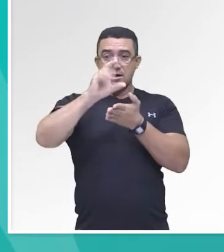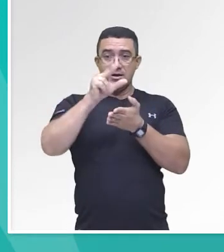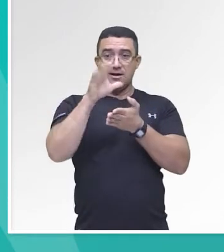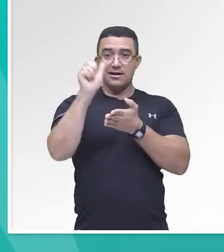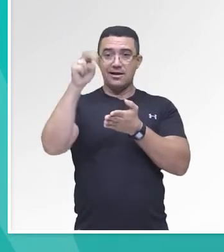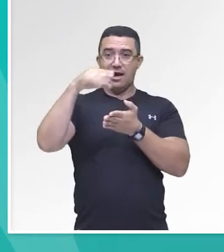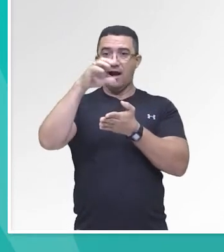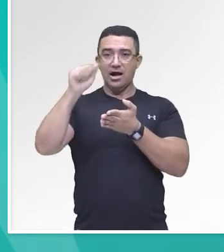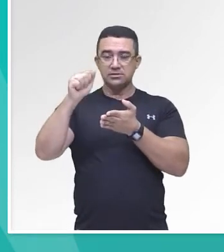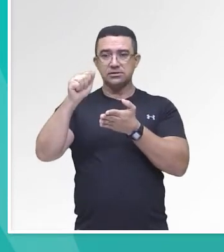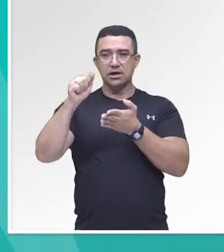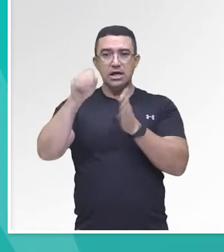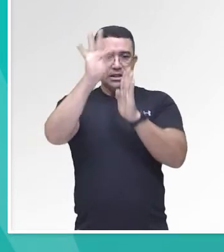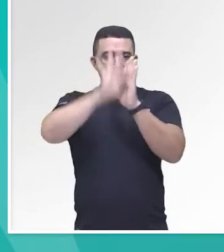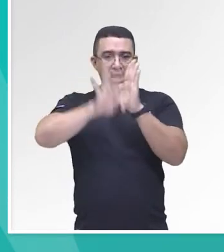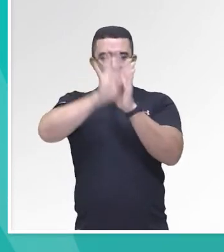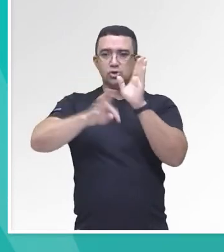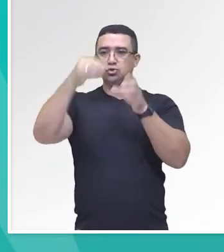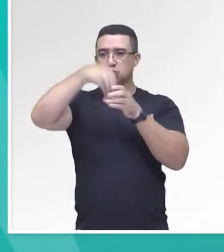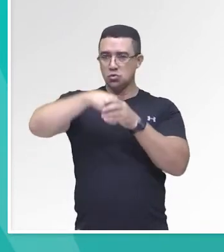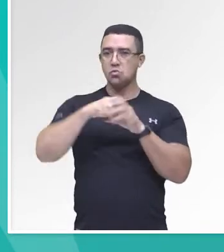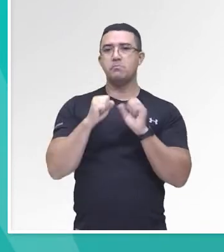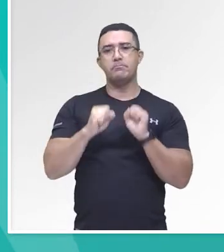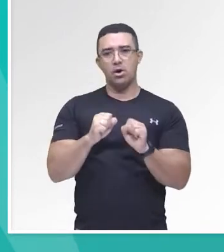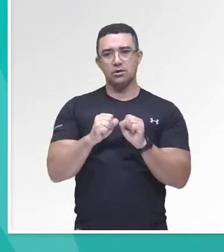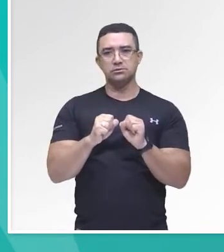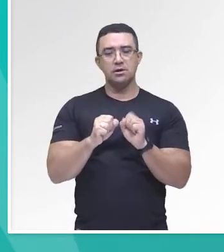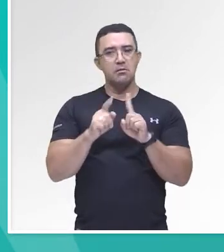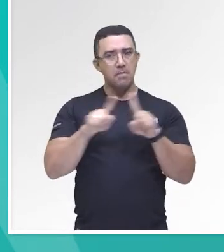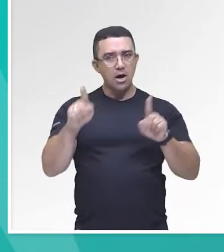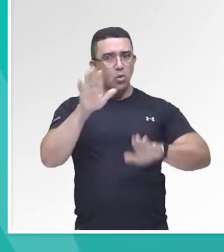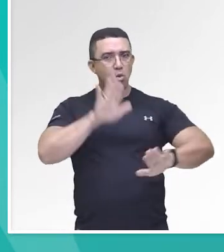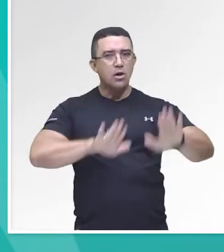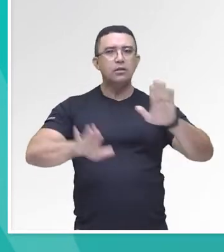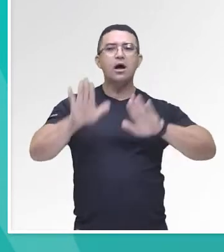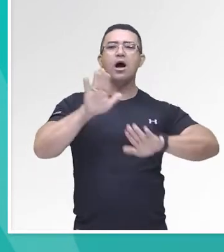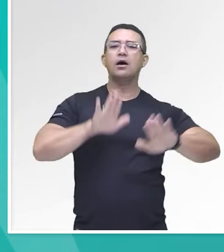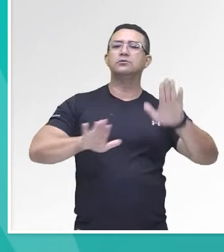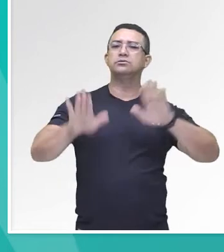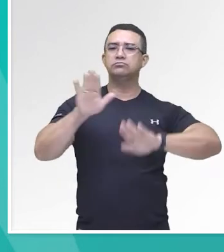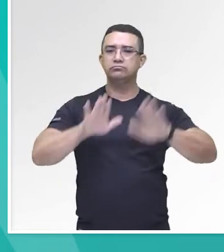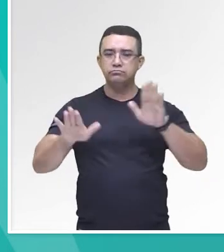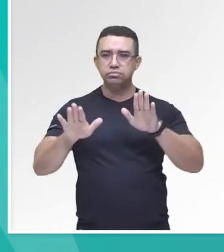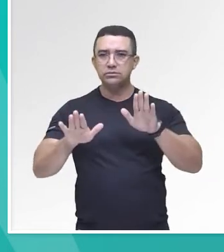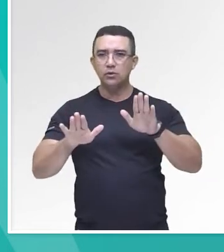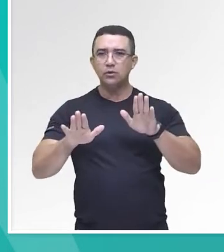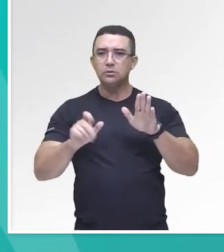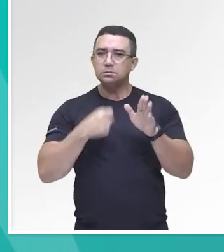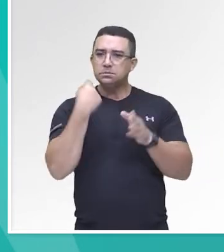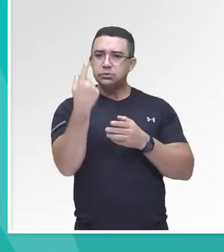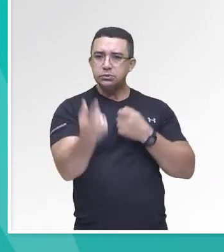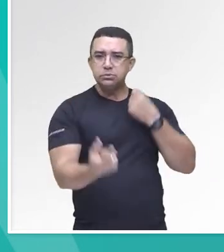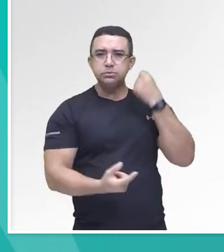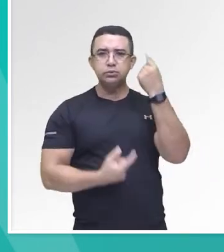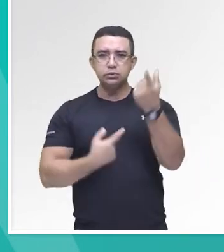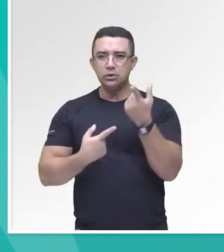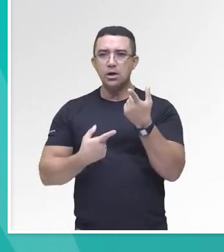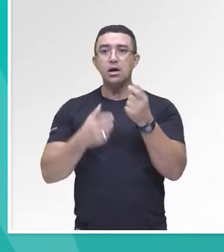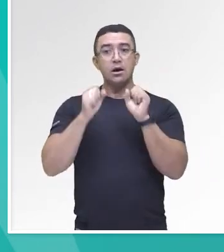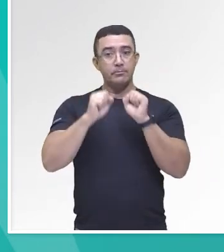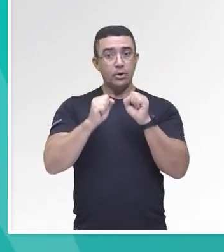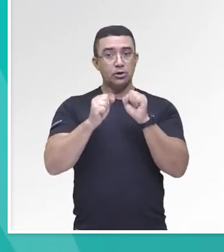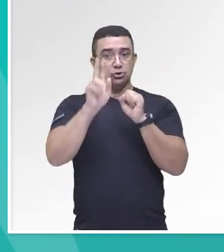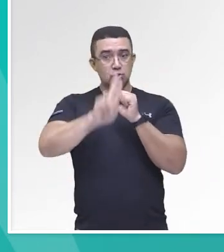sim, repetir novamente a palavra, mas guarda uma distância para que em um curto espaço de tempo,